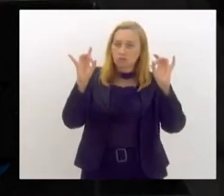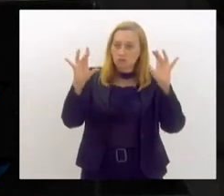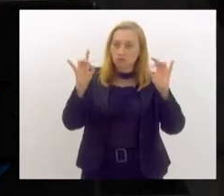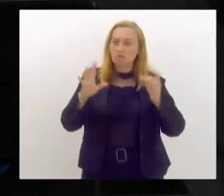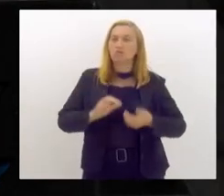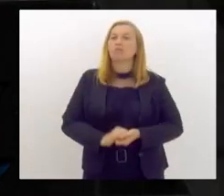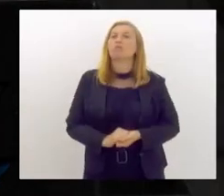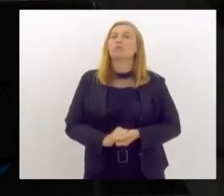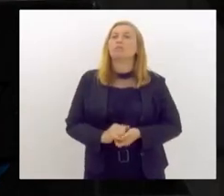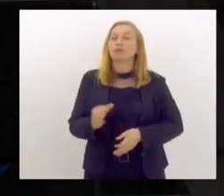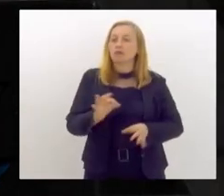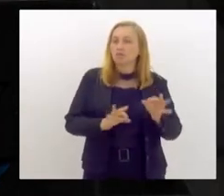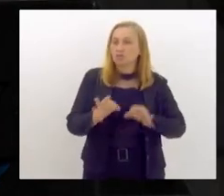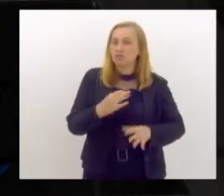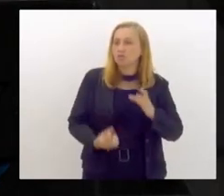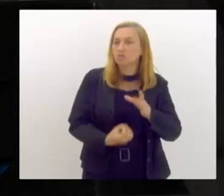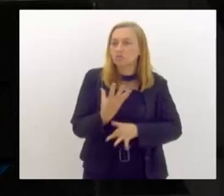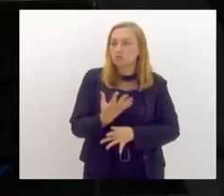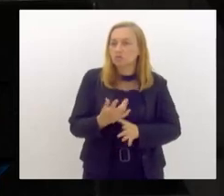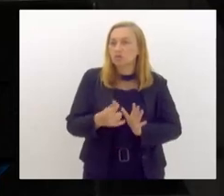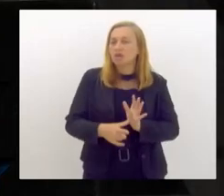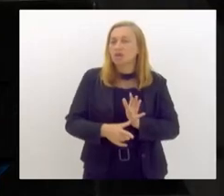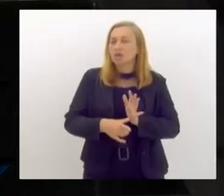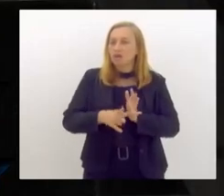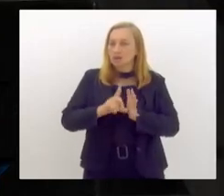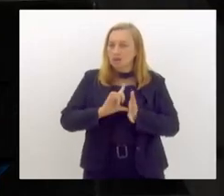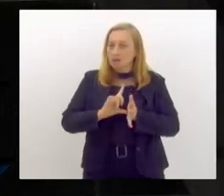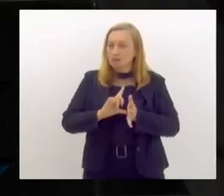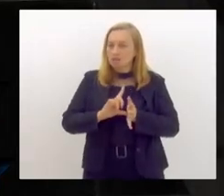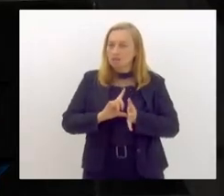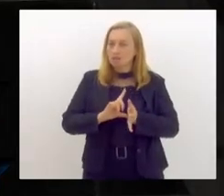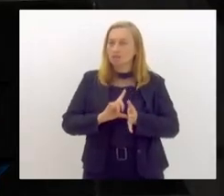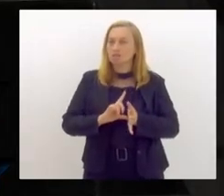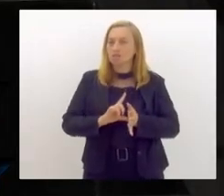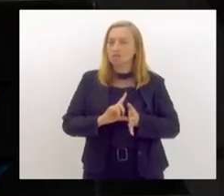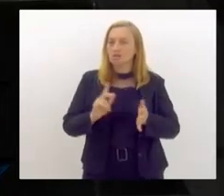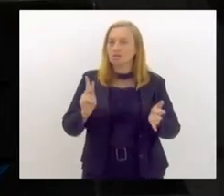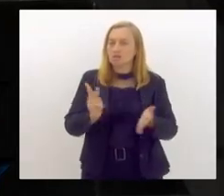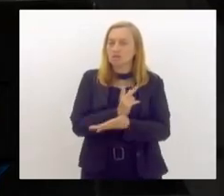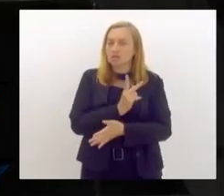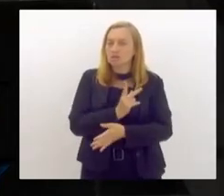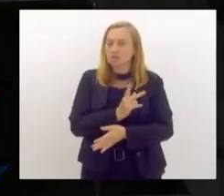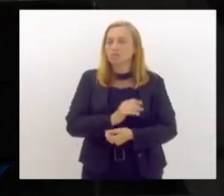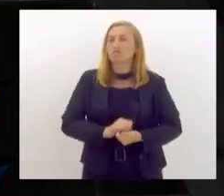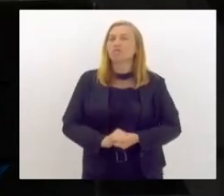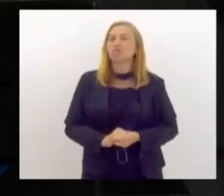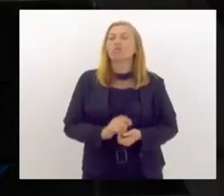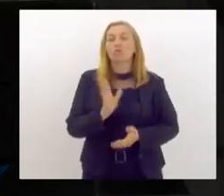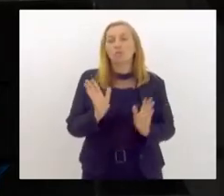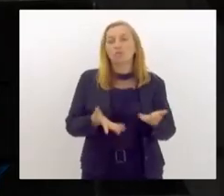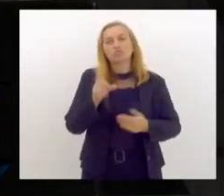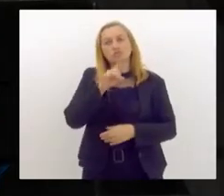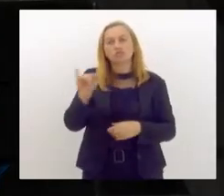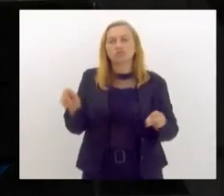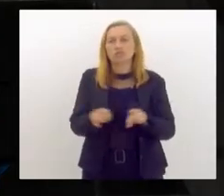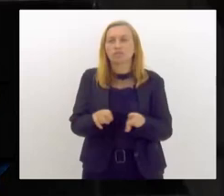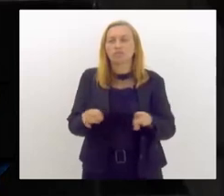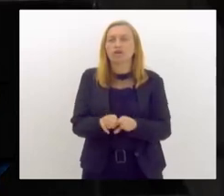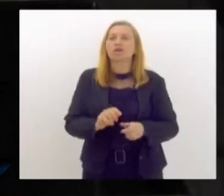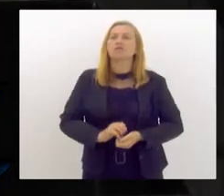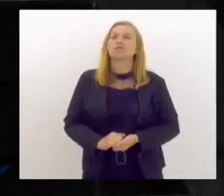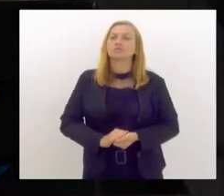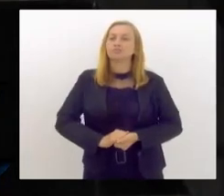constituam programas que antecipem as demandas dessa população. Hoje também foi um dia